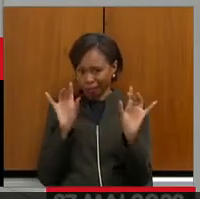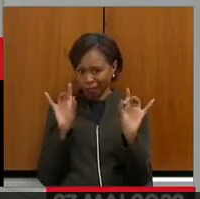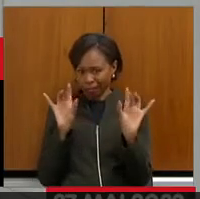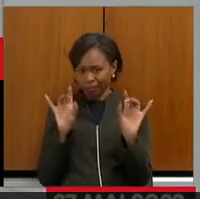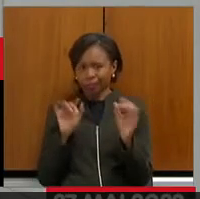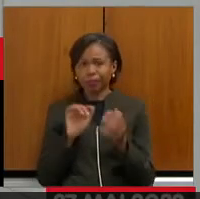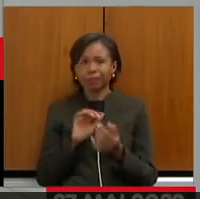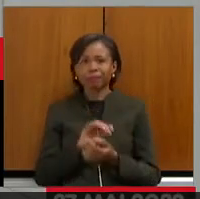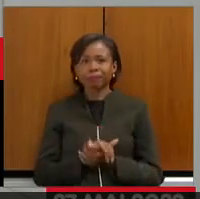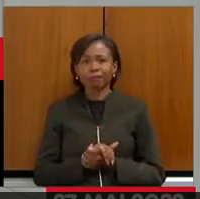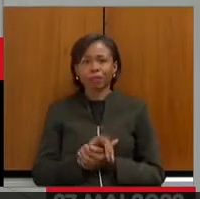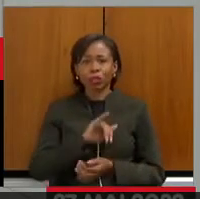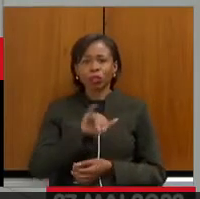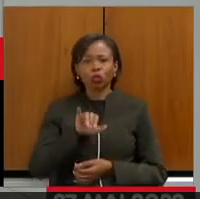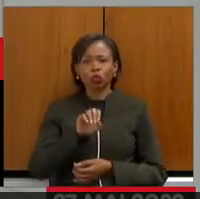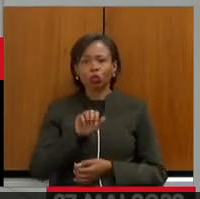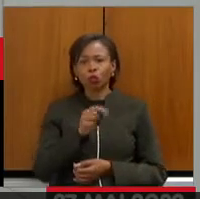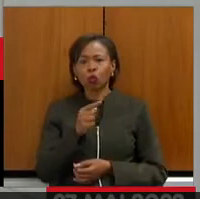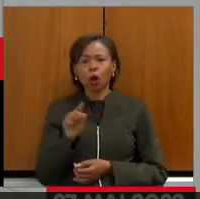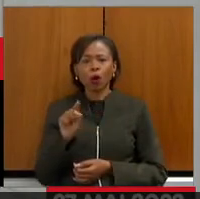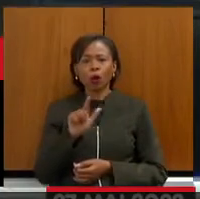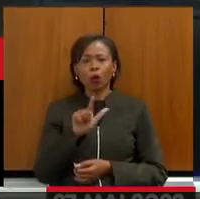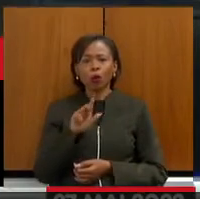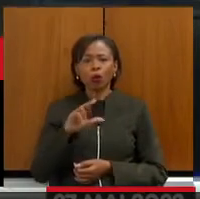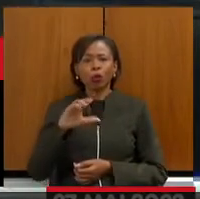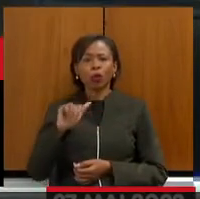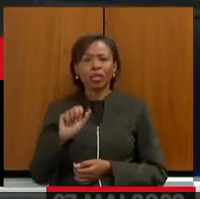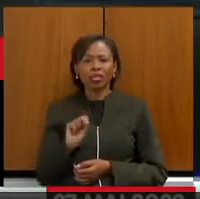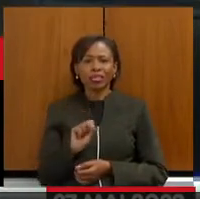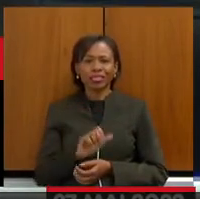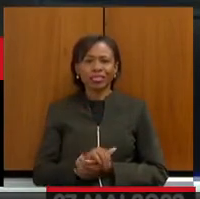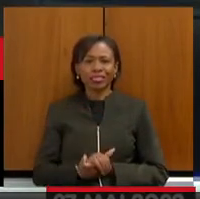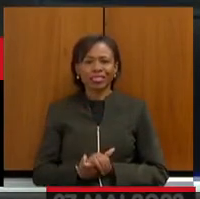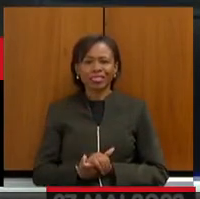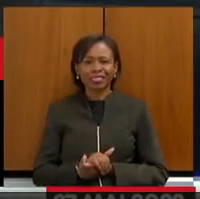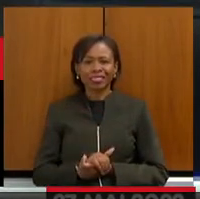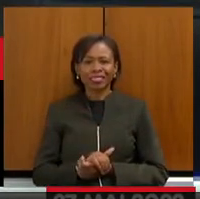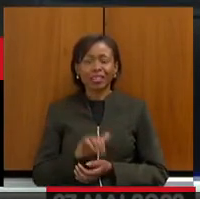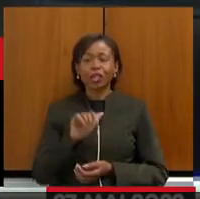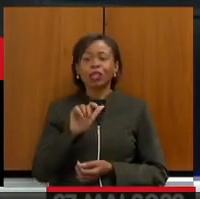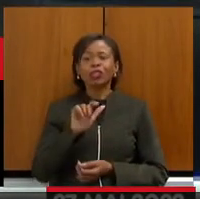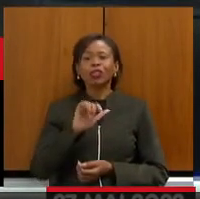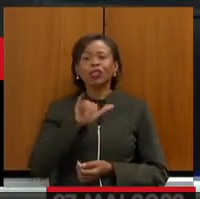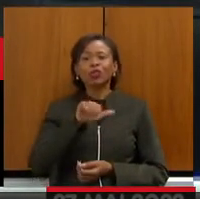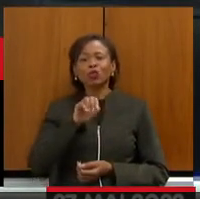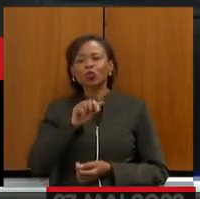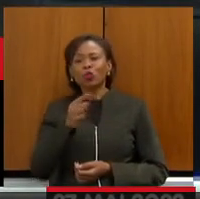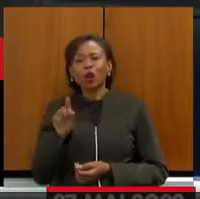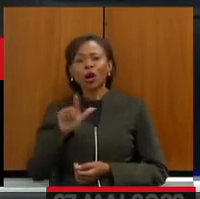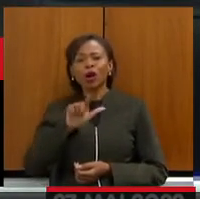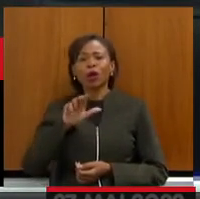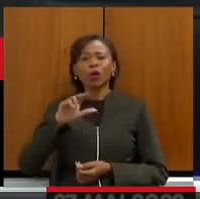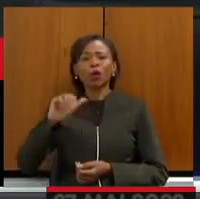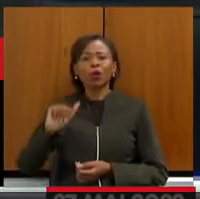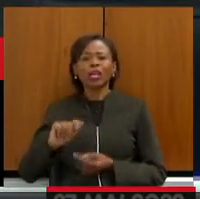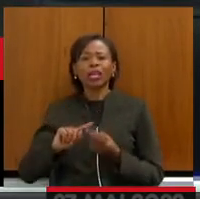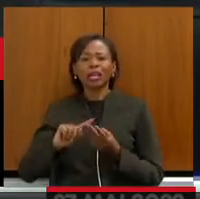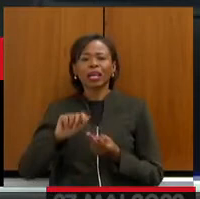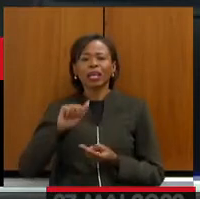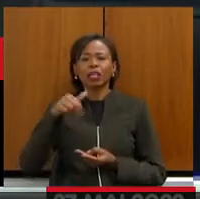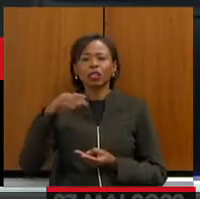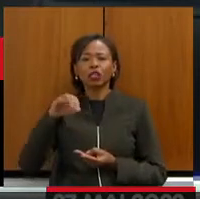o João Luca quero falar aqui para o João Luca por António